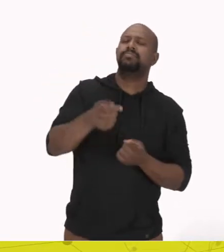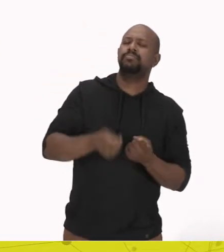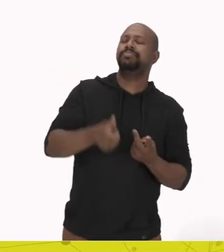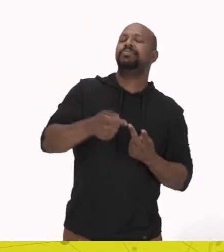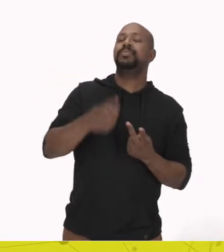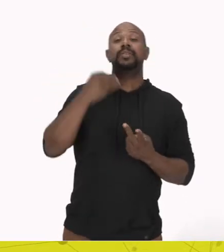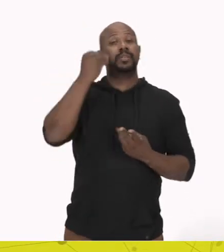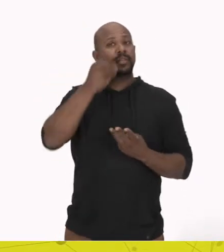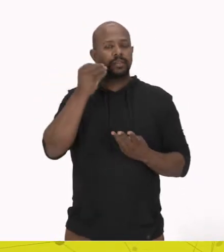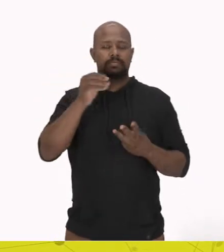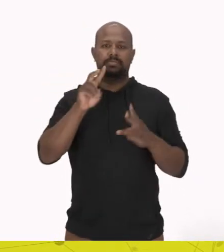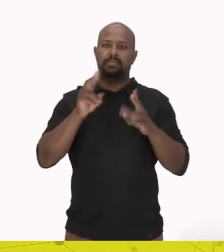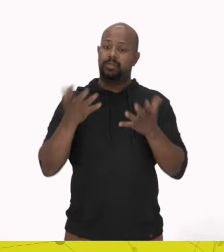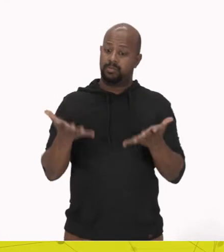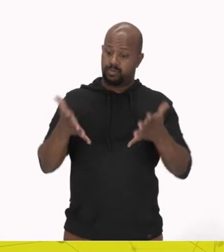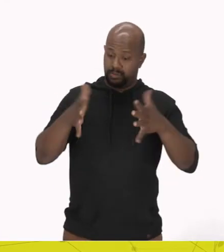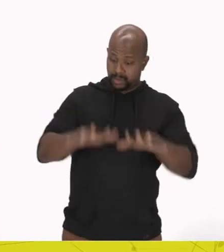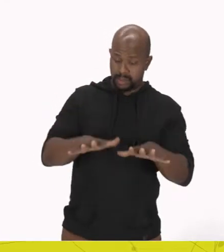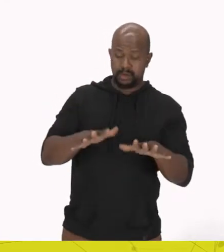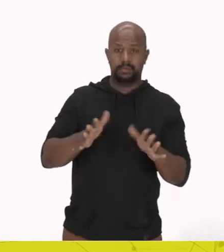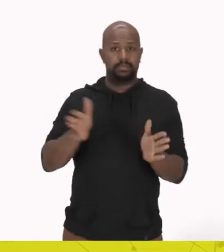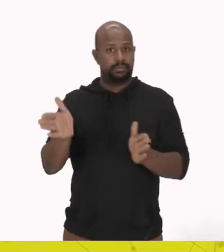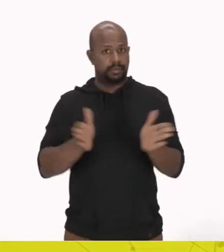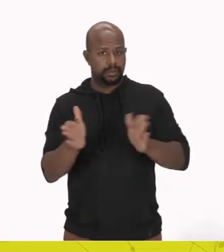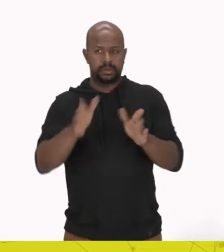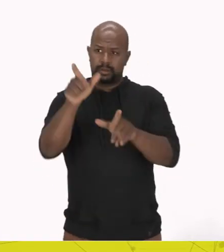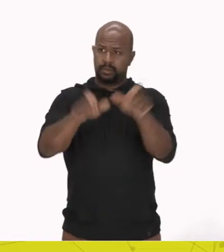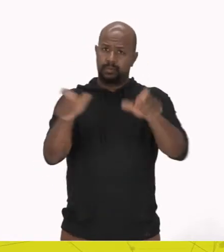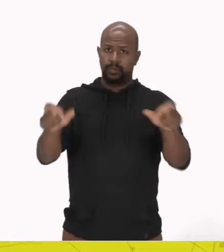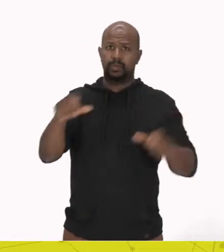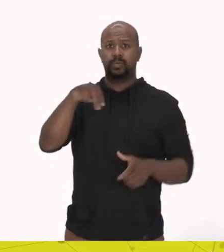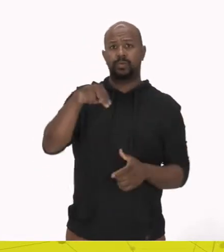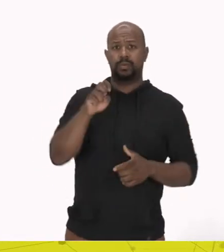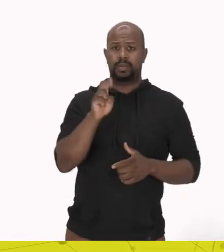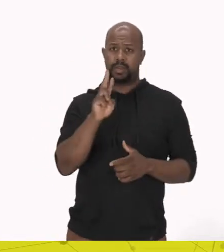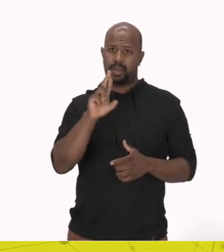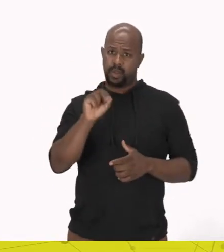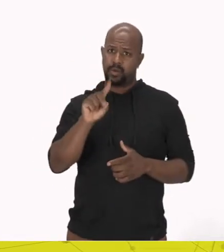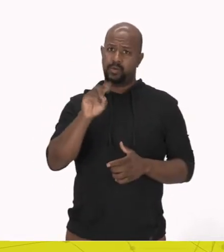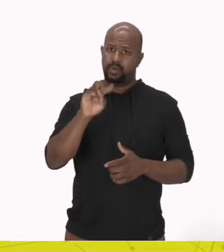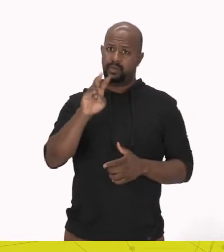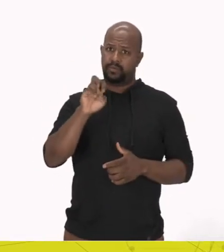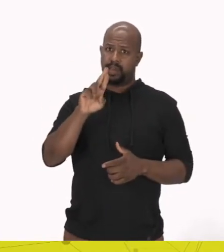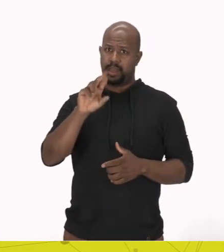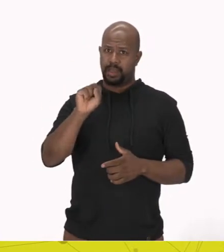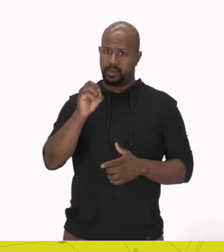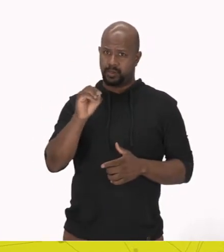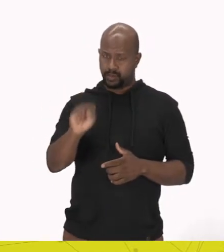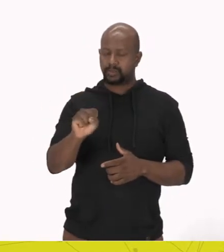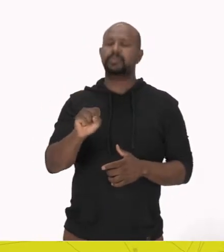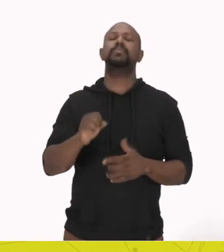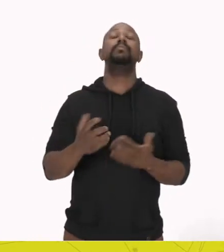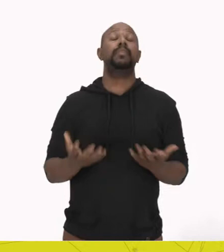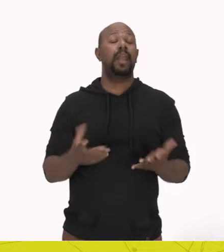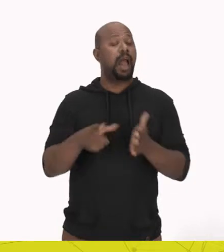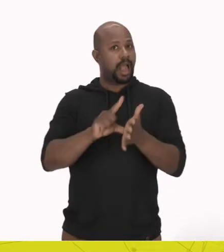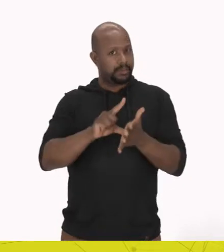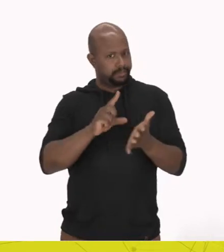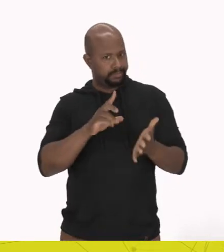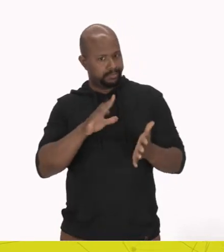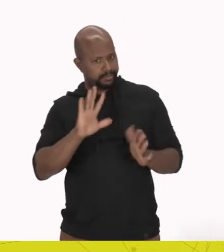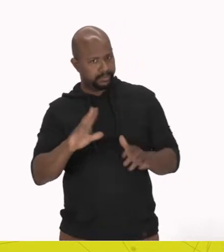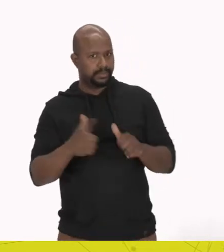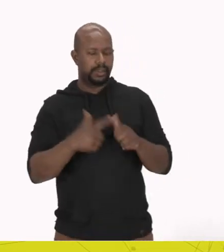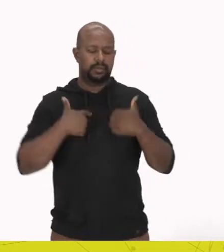experiências envolvendo a inclusão, a acessibilidade de públicos neurodiversos. Antes de continuar,